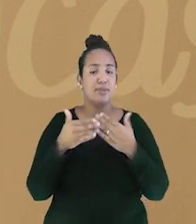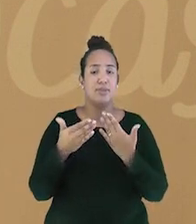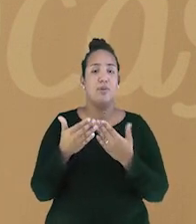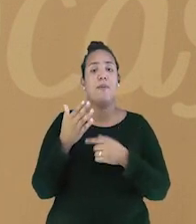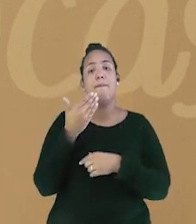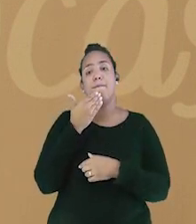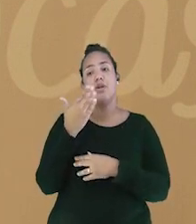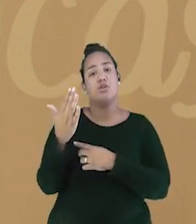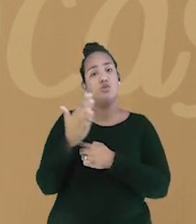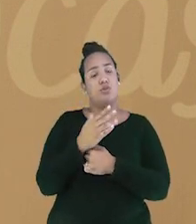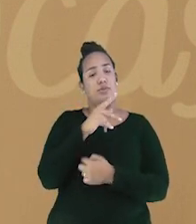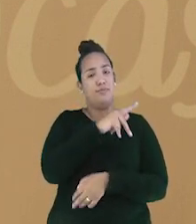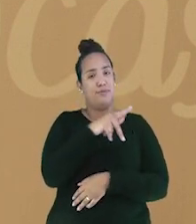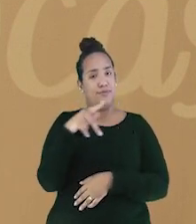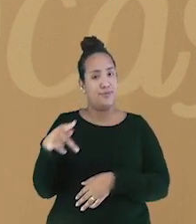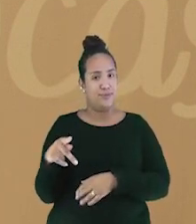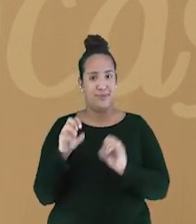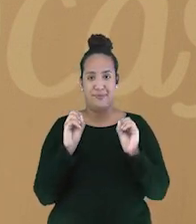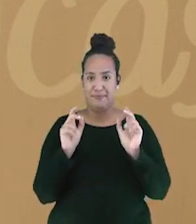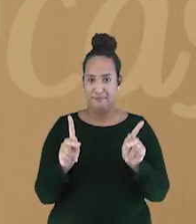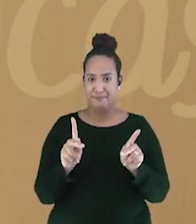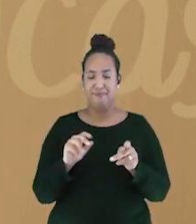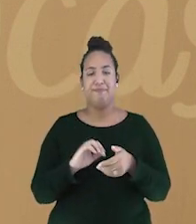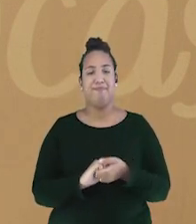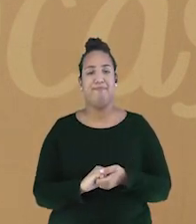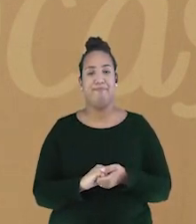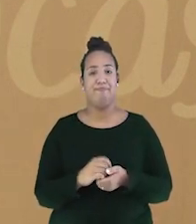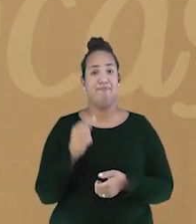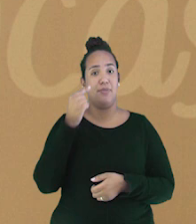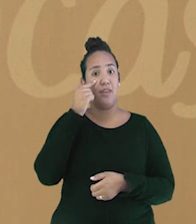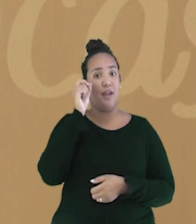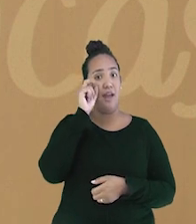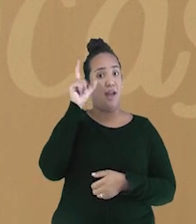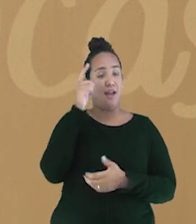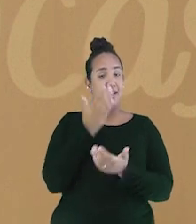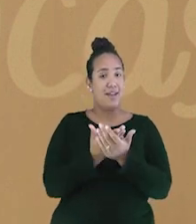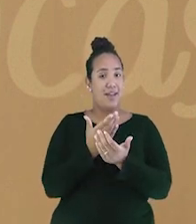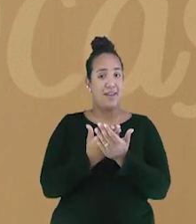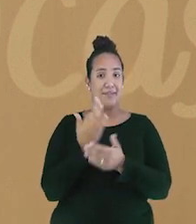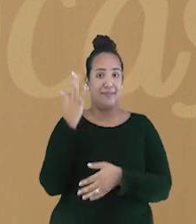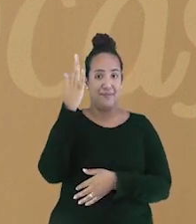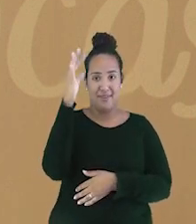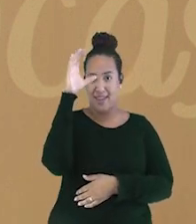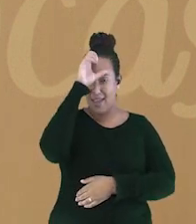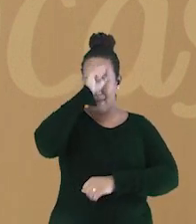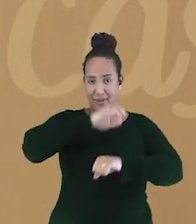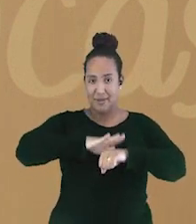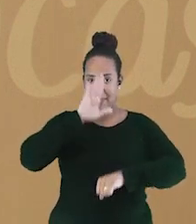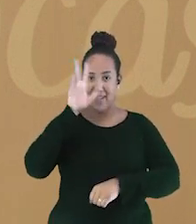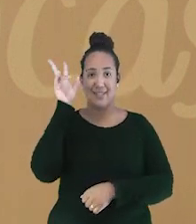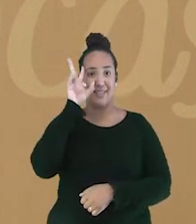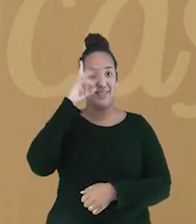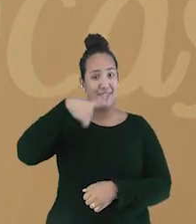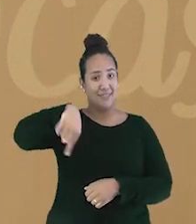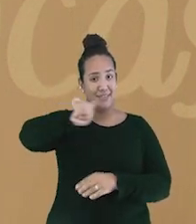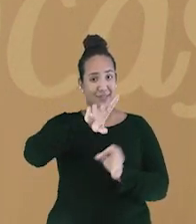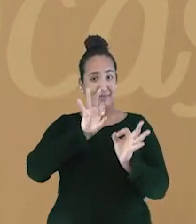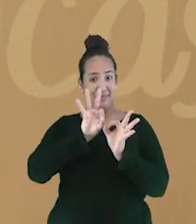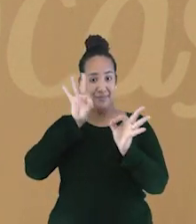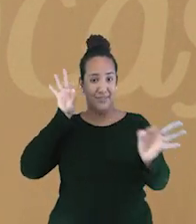ou professora legal fique ligado porque na próxima aula tem muito mais e não se esqueça